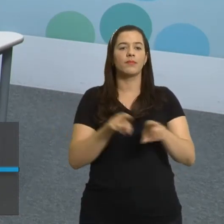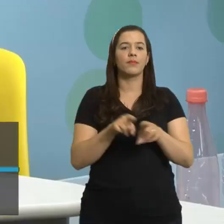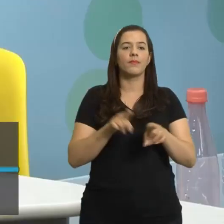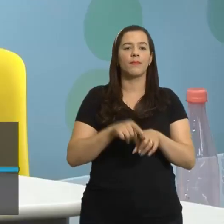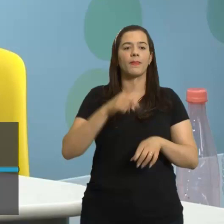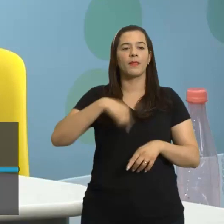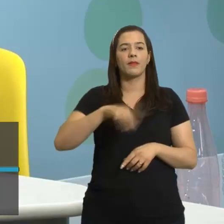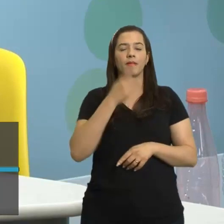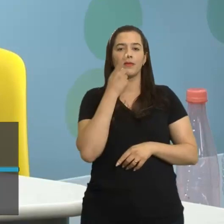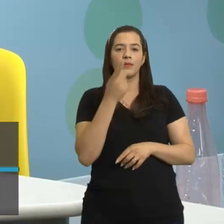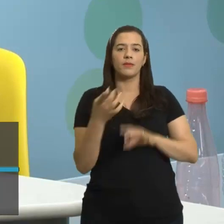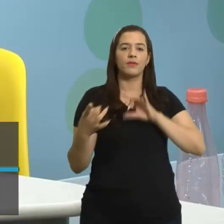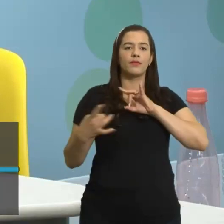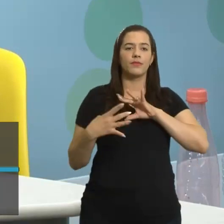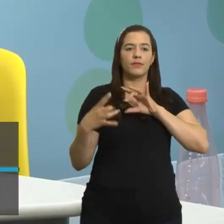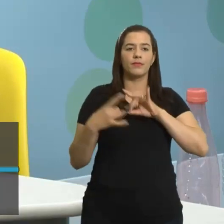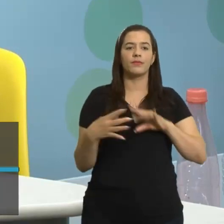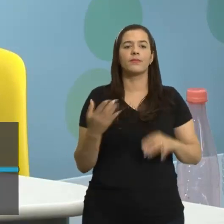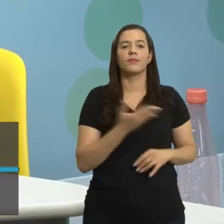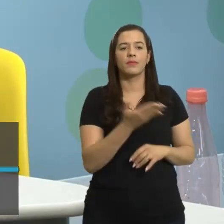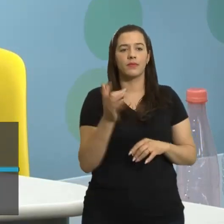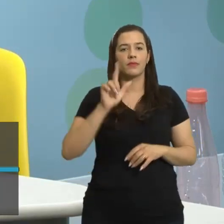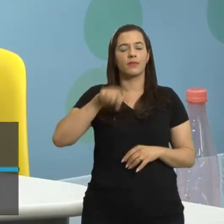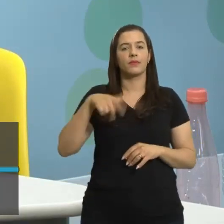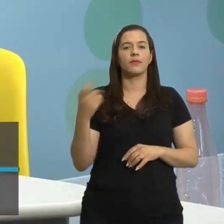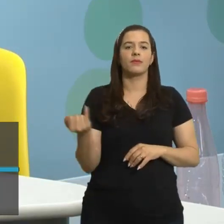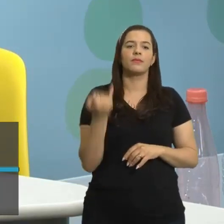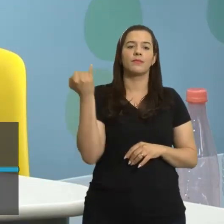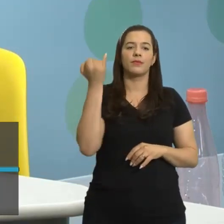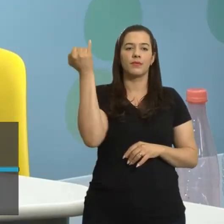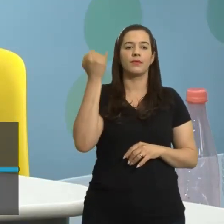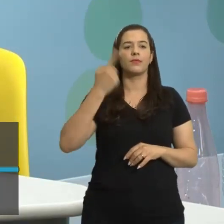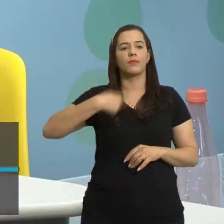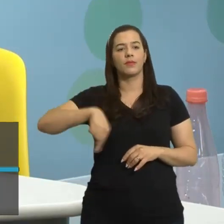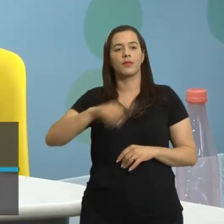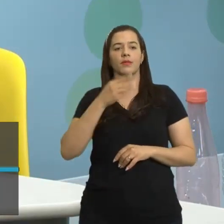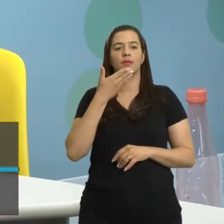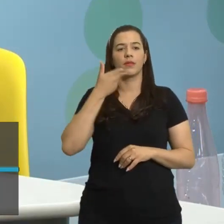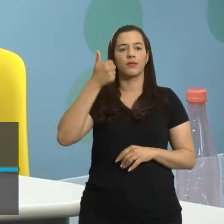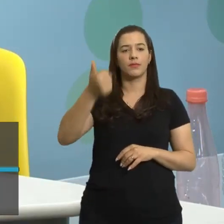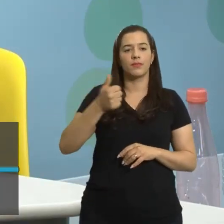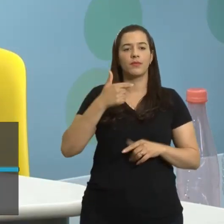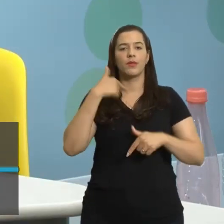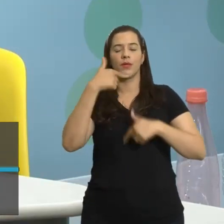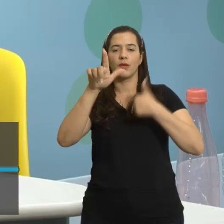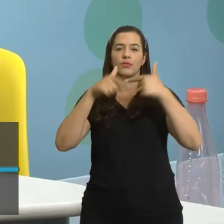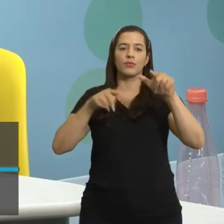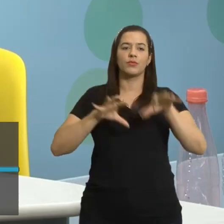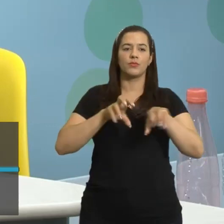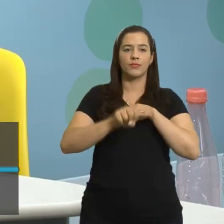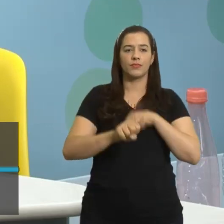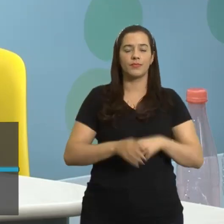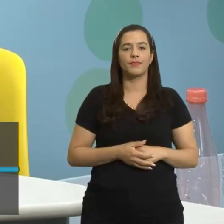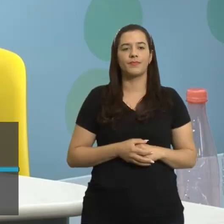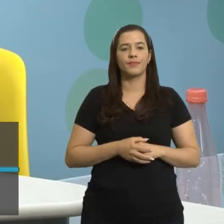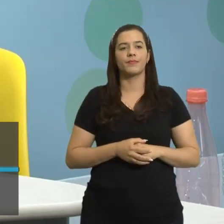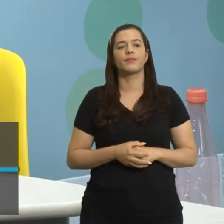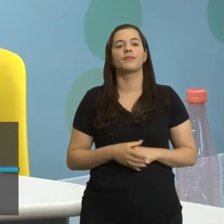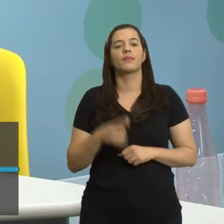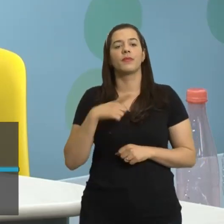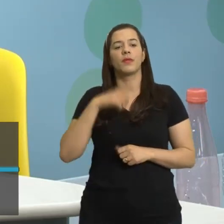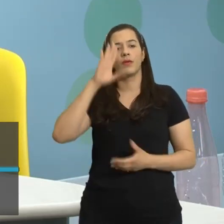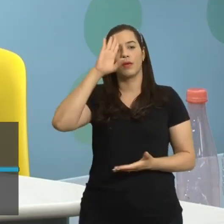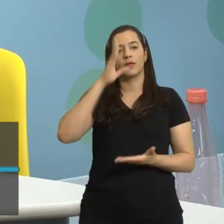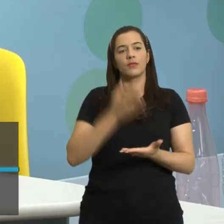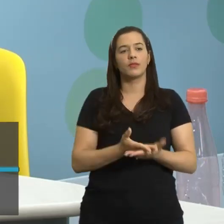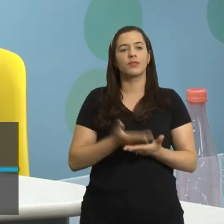que o feedback de vocês é sempre muito importante para que a gente melhore as futuras formações. Eu creio que